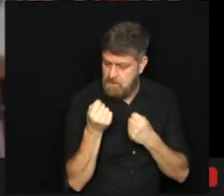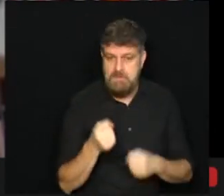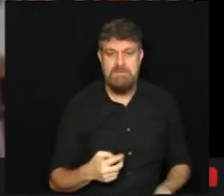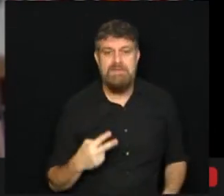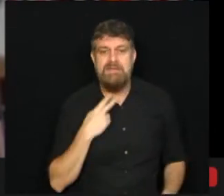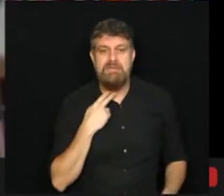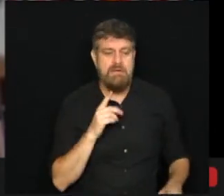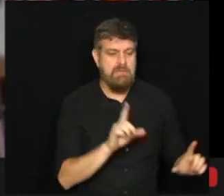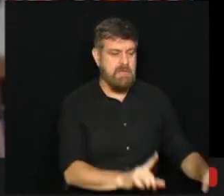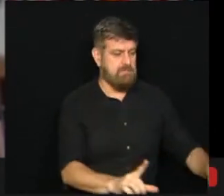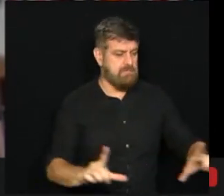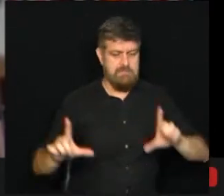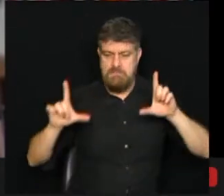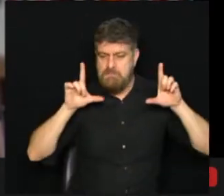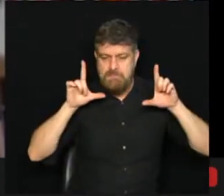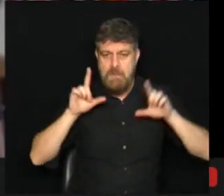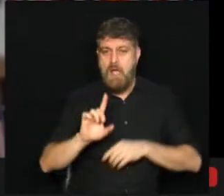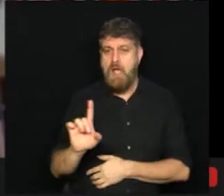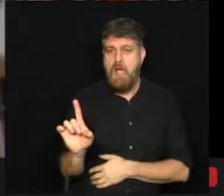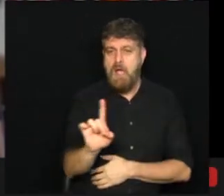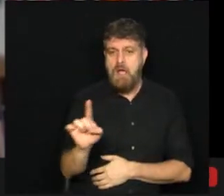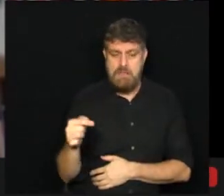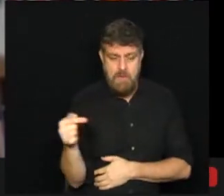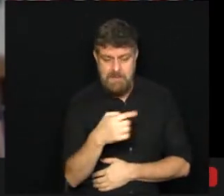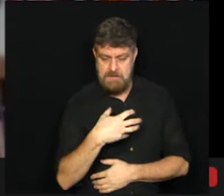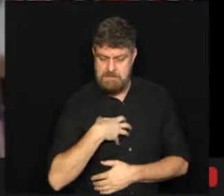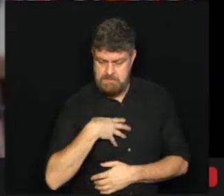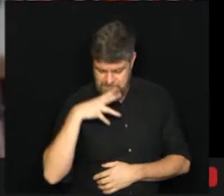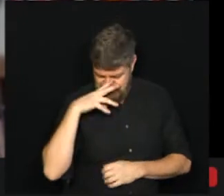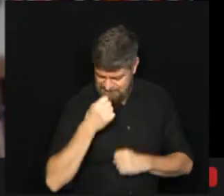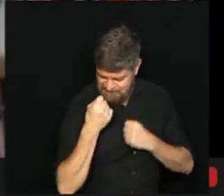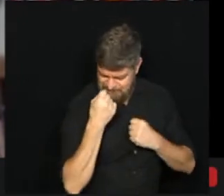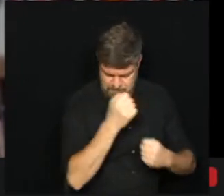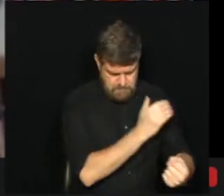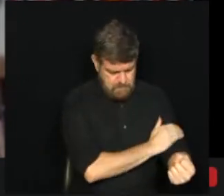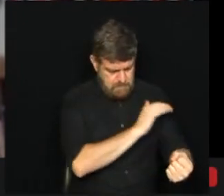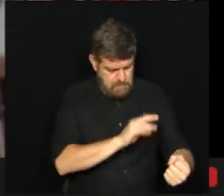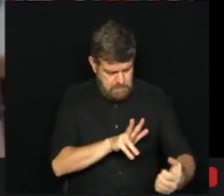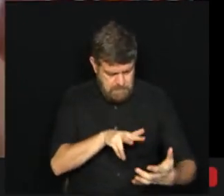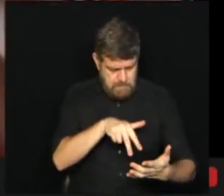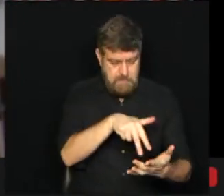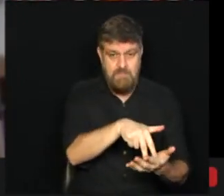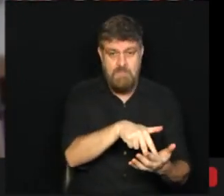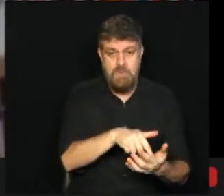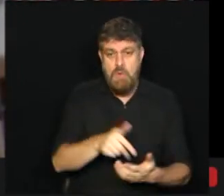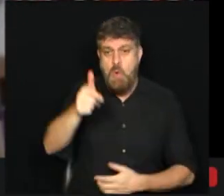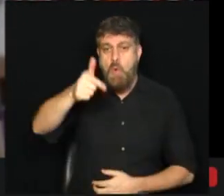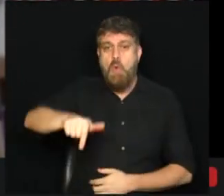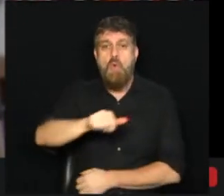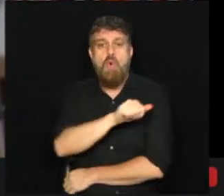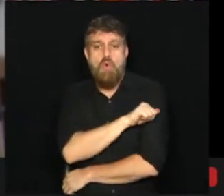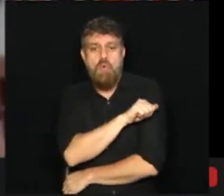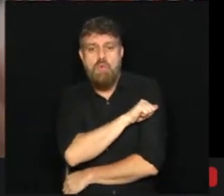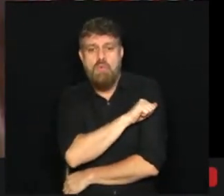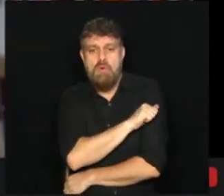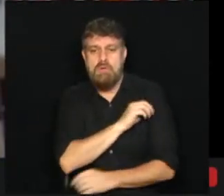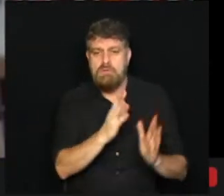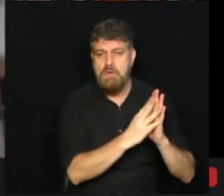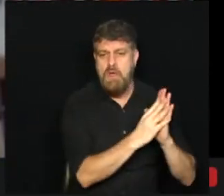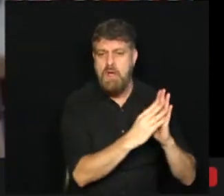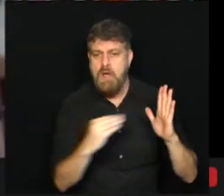disposição, é um processo de fortalecimento. E isso também foi um processo de fortalecimento para outros estudantes. E lá nesse